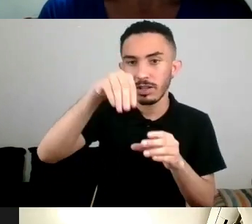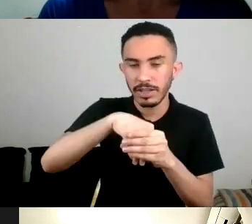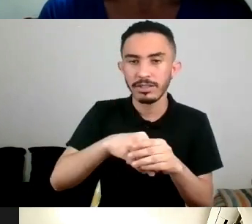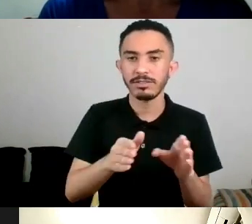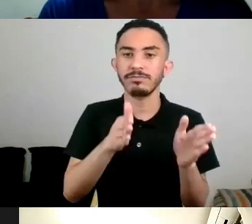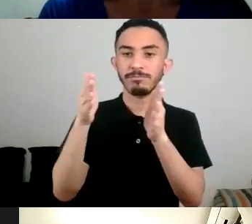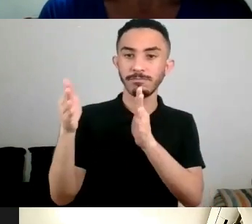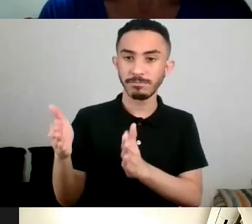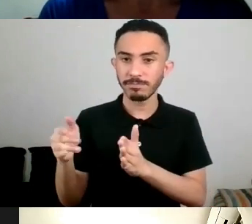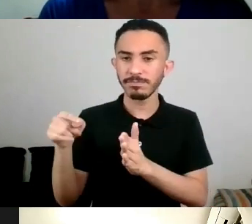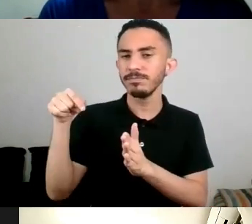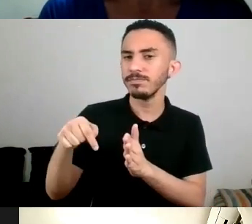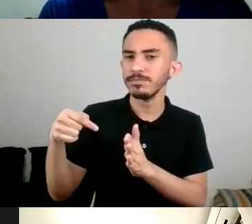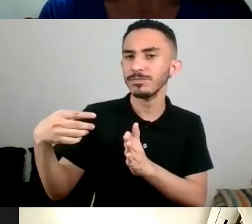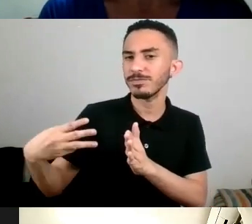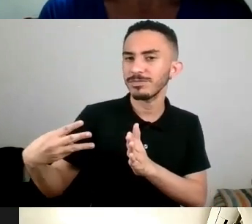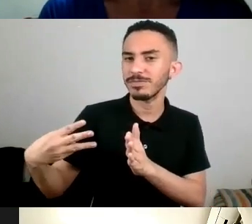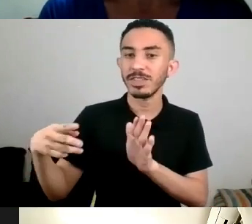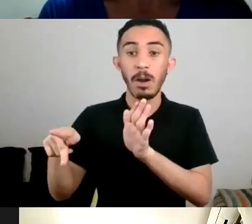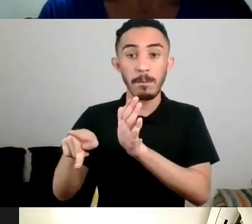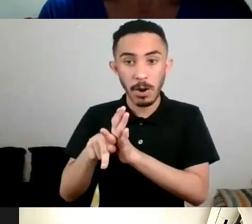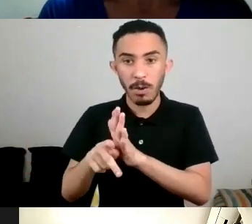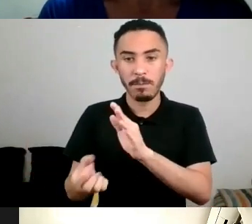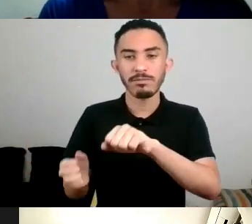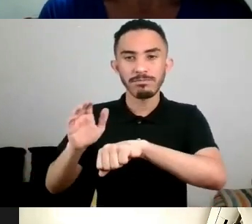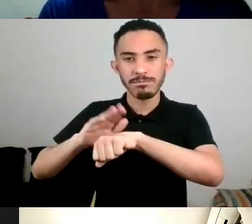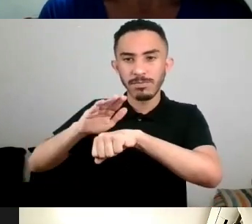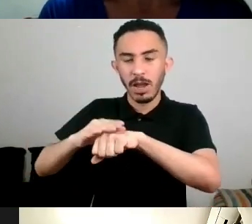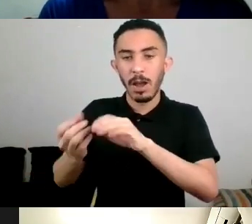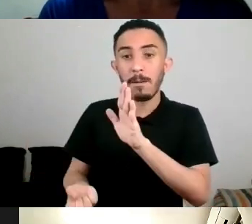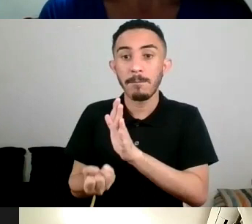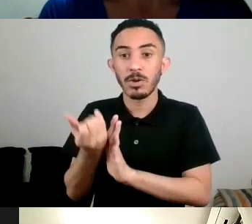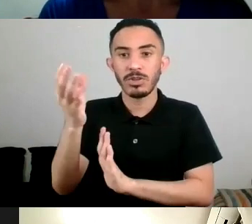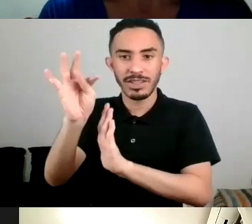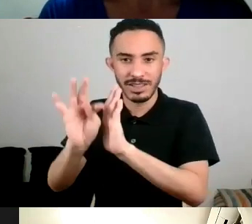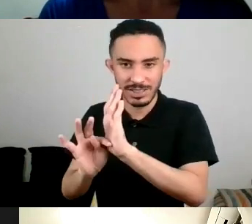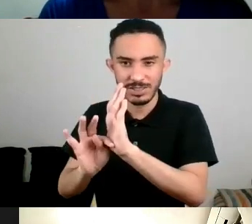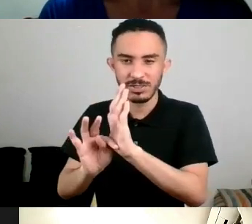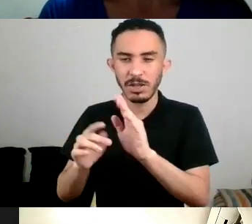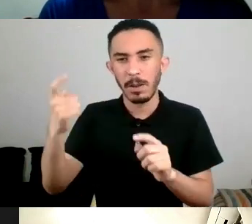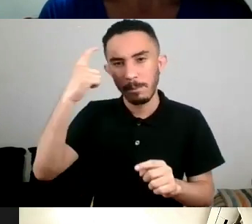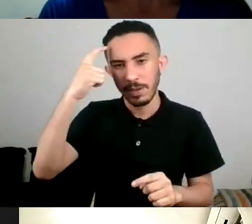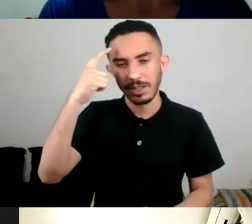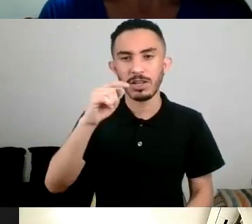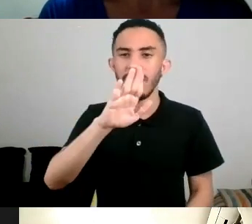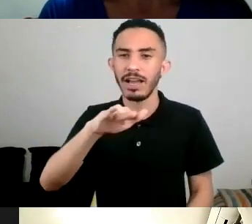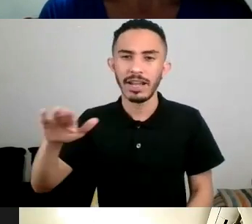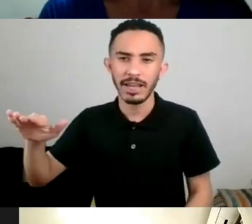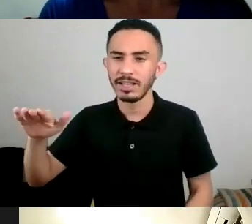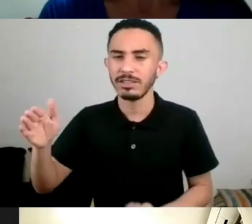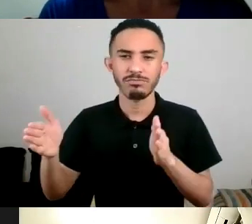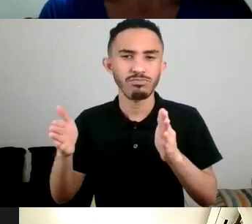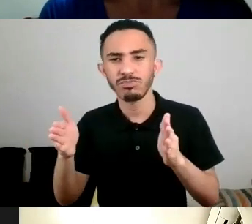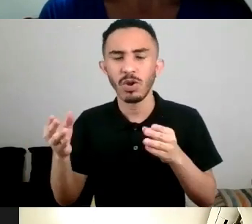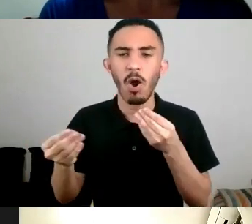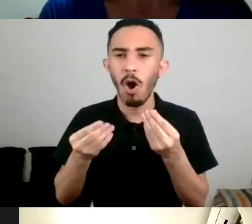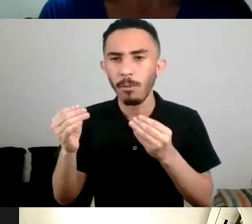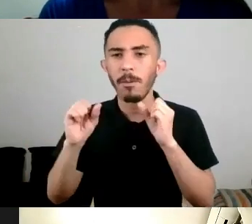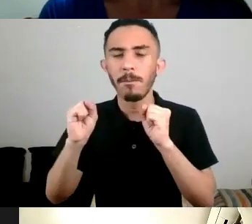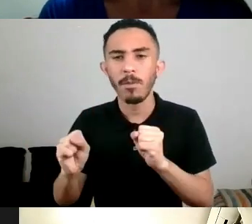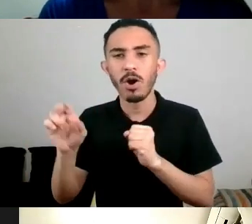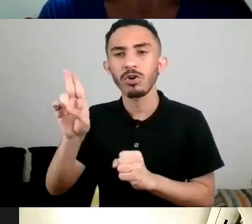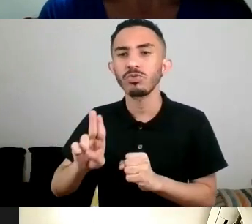3. A fase de produção textual, que no contexto da educação infantil pode ser explorada de